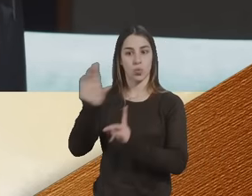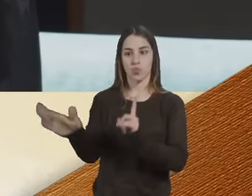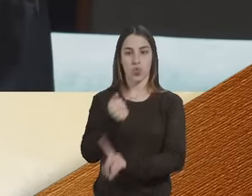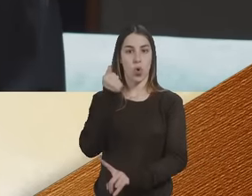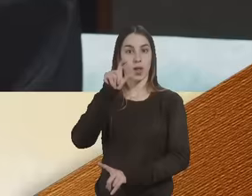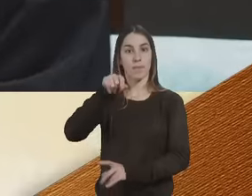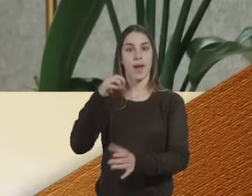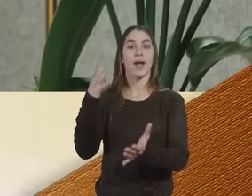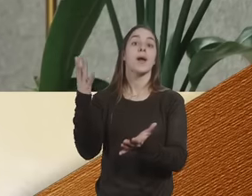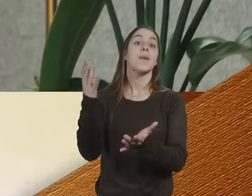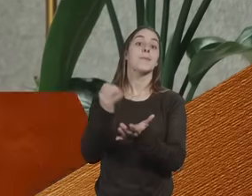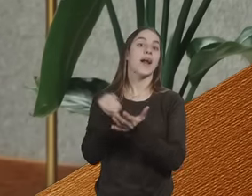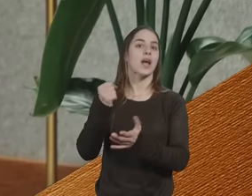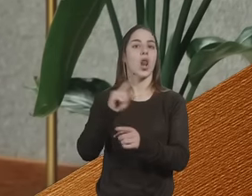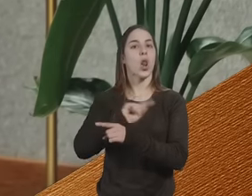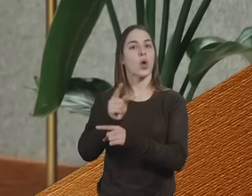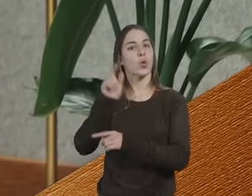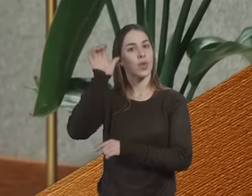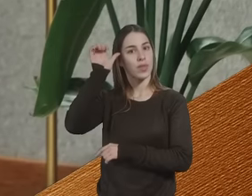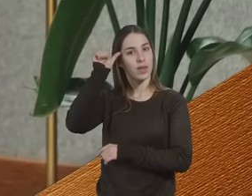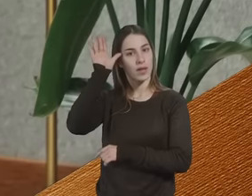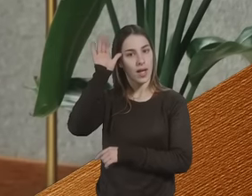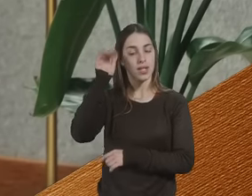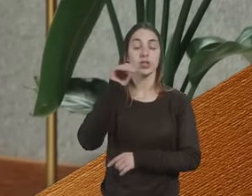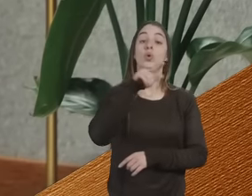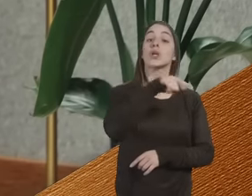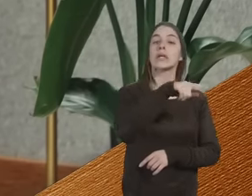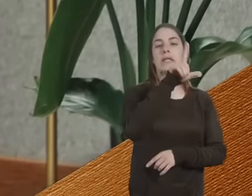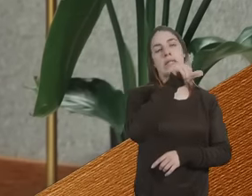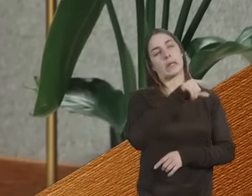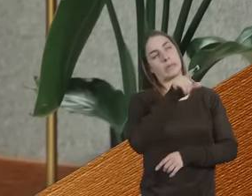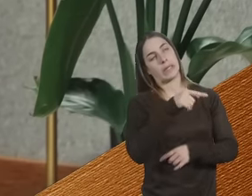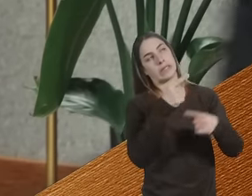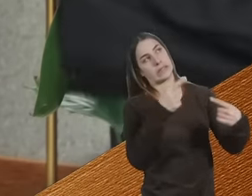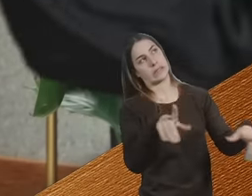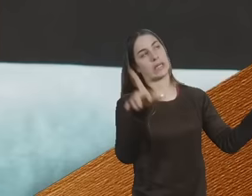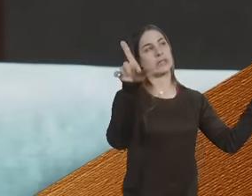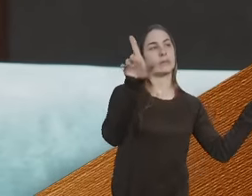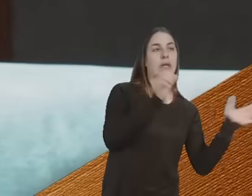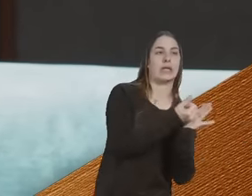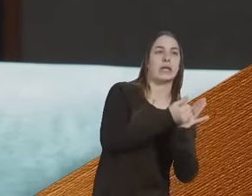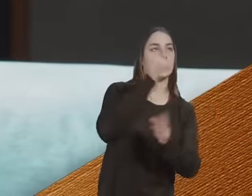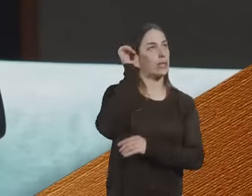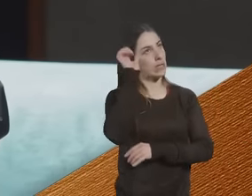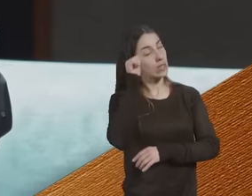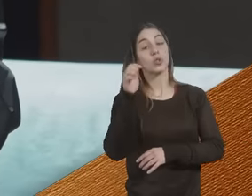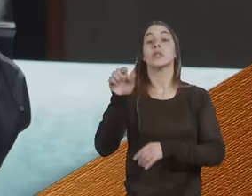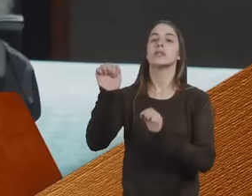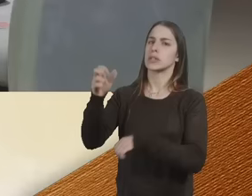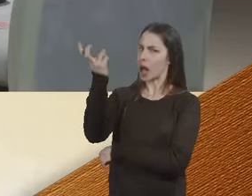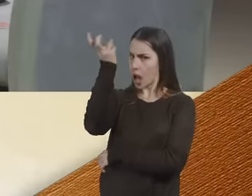a minha própria marca de queijos. E também tenho uma marca de queijos. O queijo da cabra